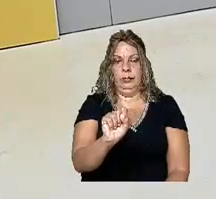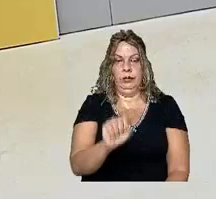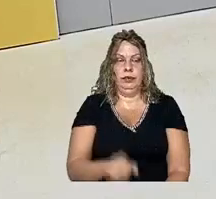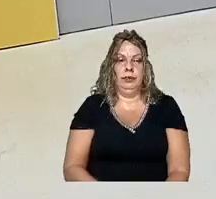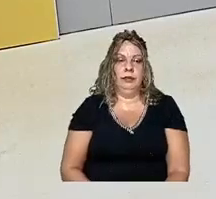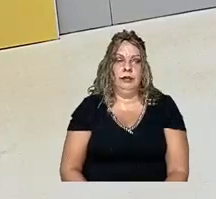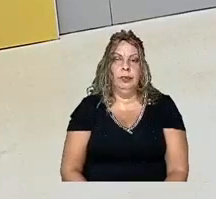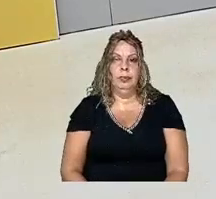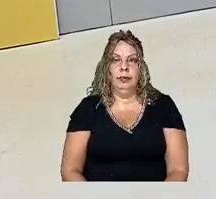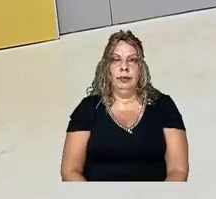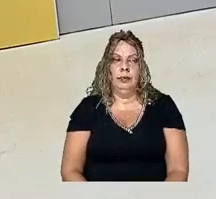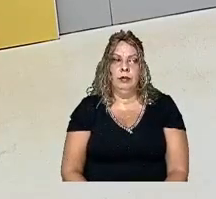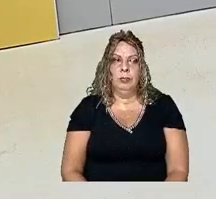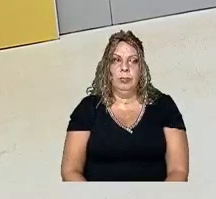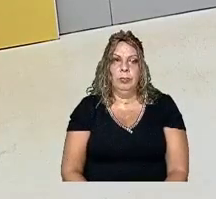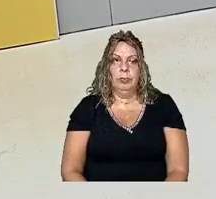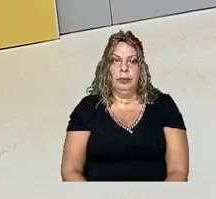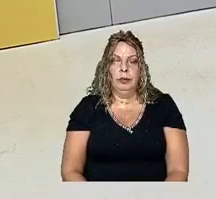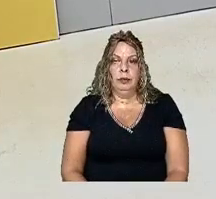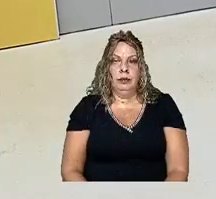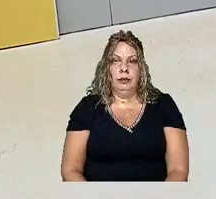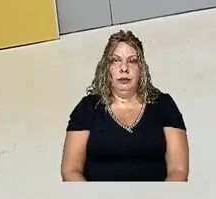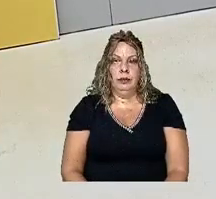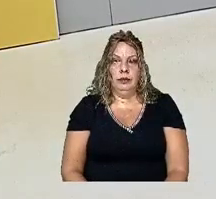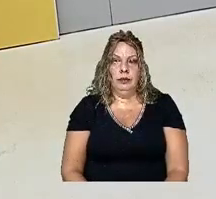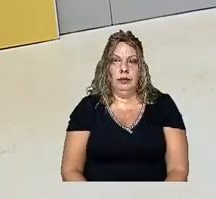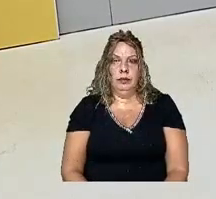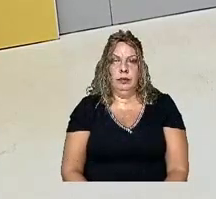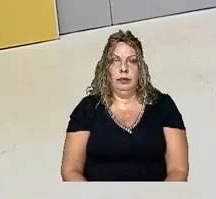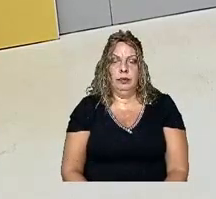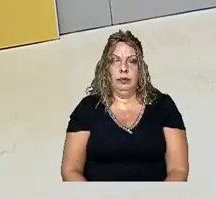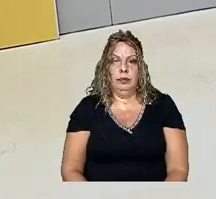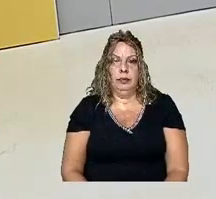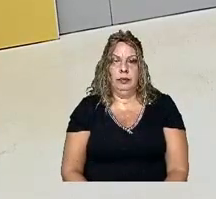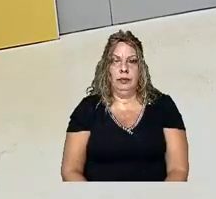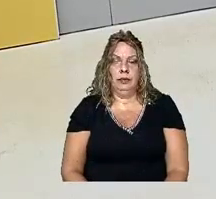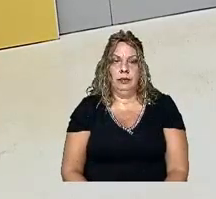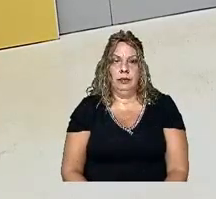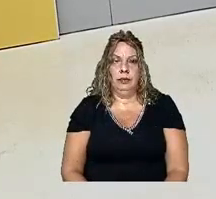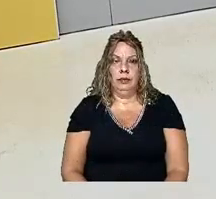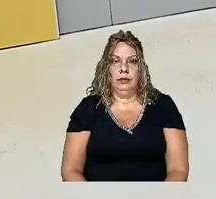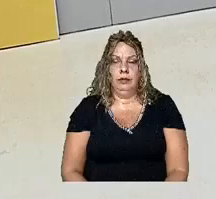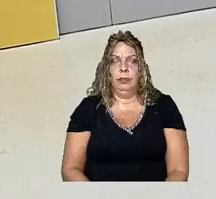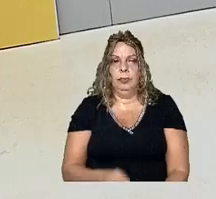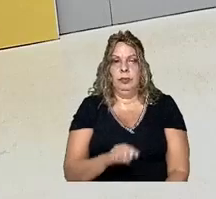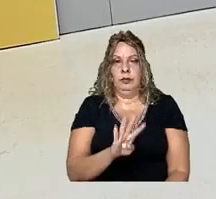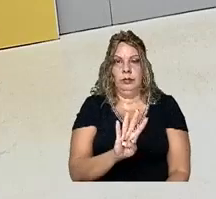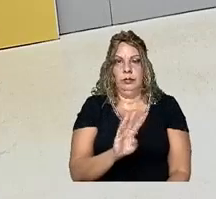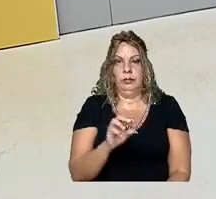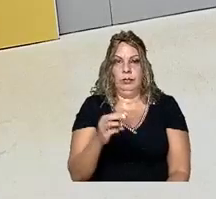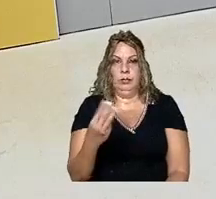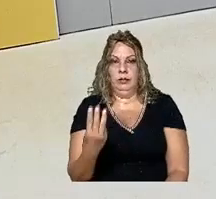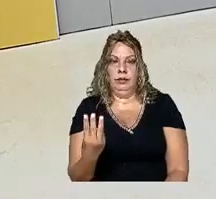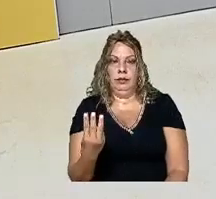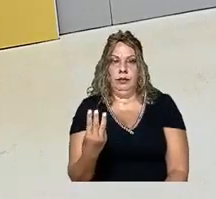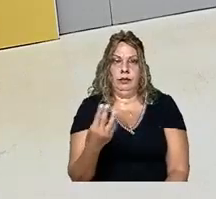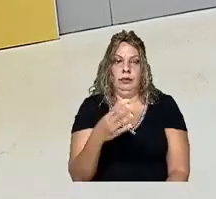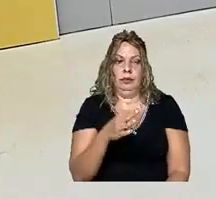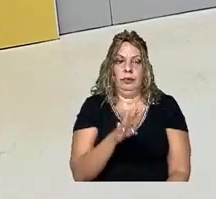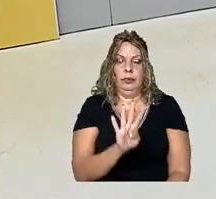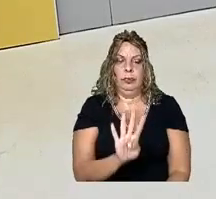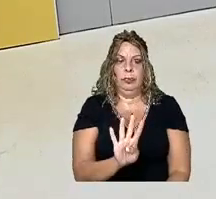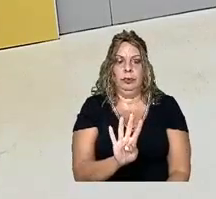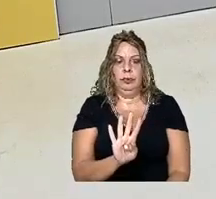8. Tá marcando? Tá acompanhando? Tá indo bem? Ótimo. Então vamos lá, mudar de vida. 43. Saiu